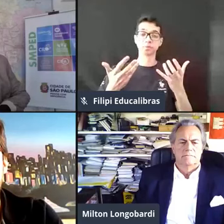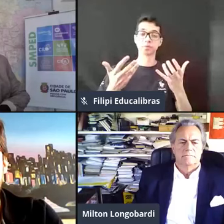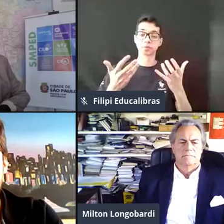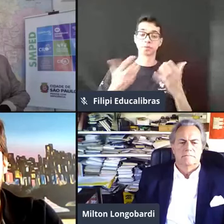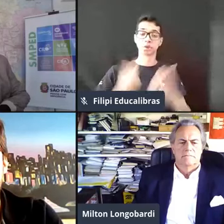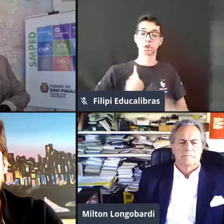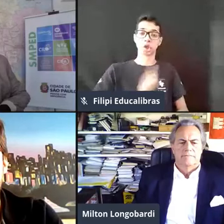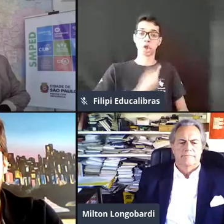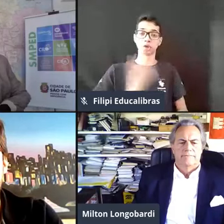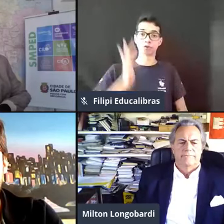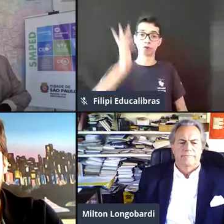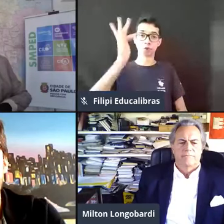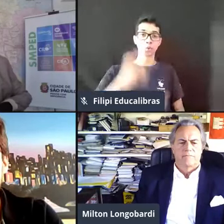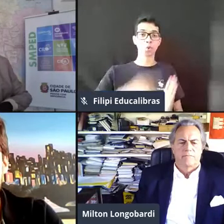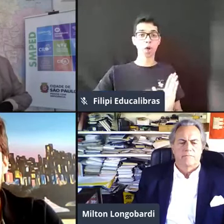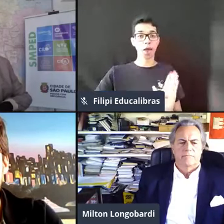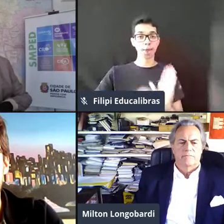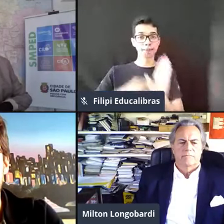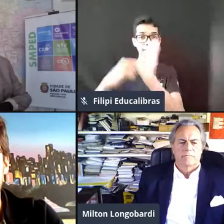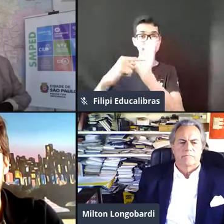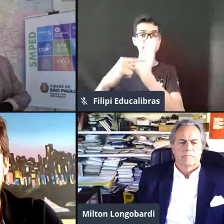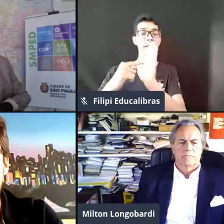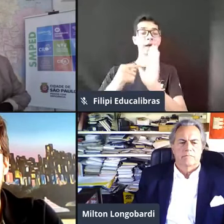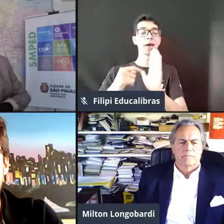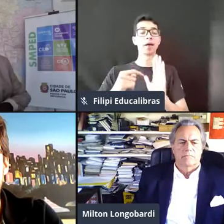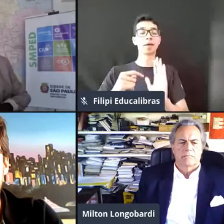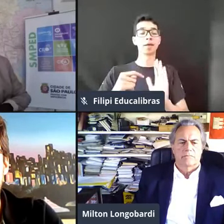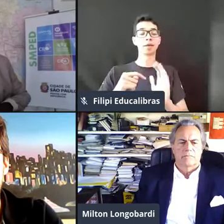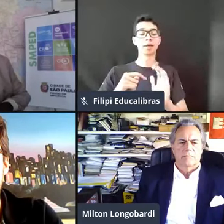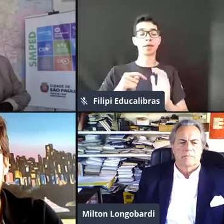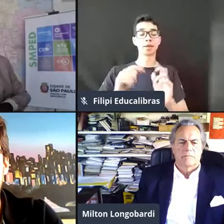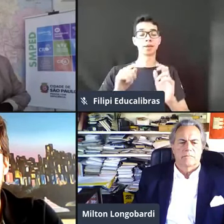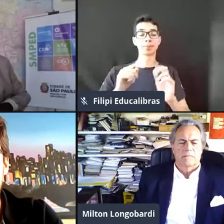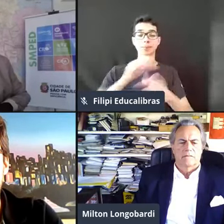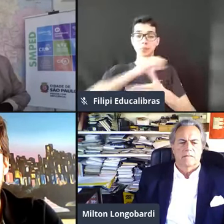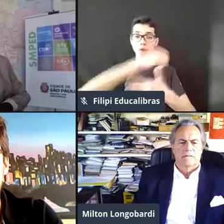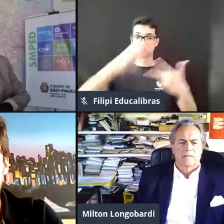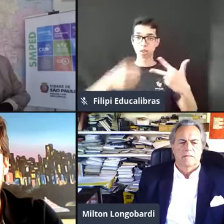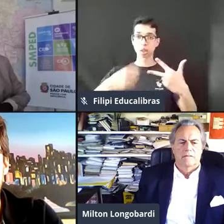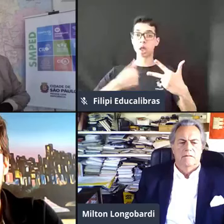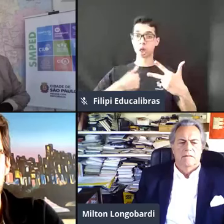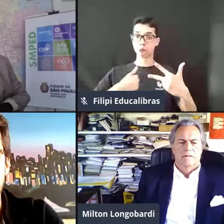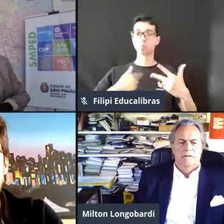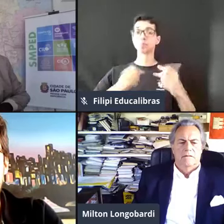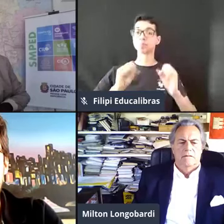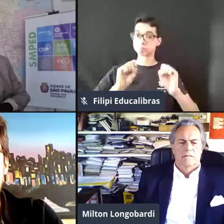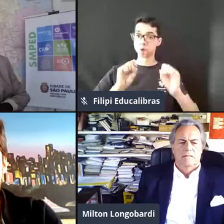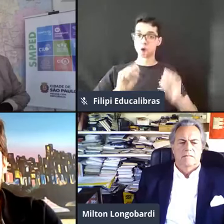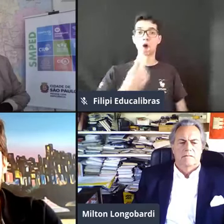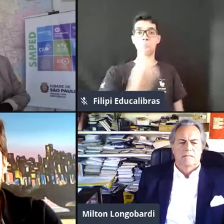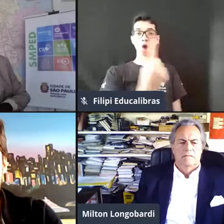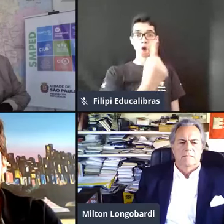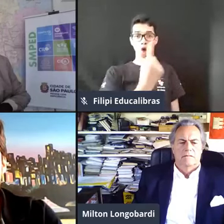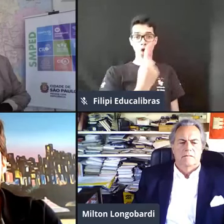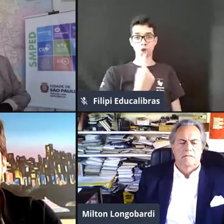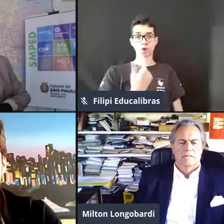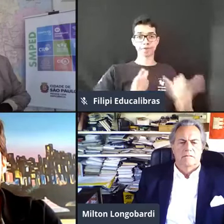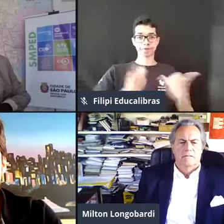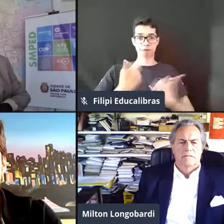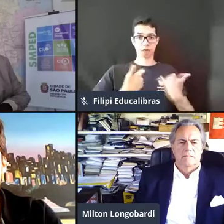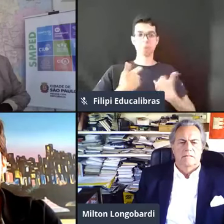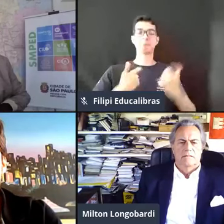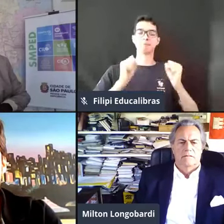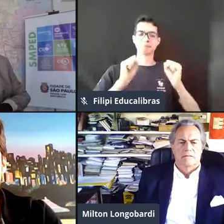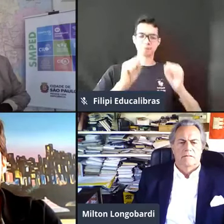público, eu me faço à disposição, aqui pessoalmente pelo Facebook, ou por qualquer outra rede